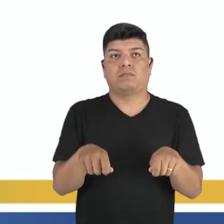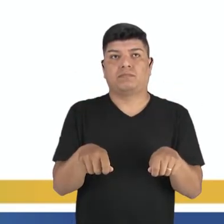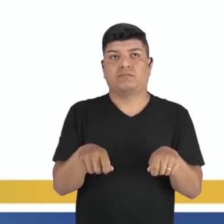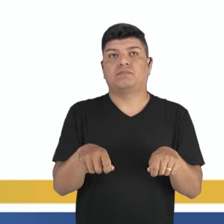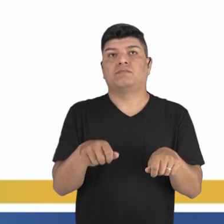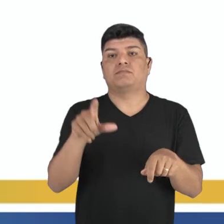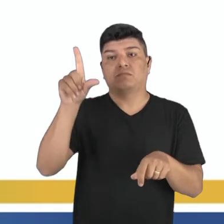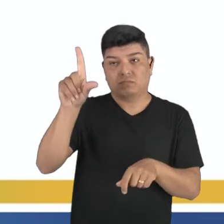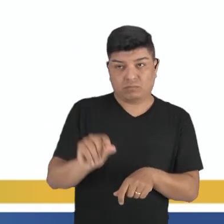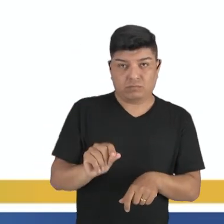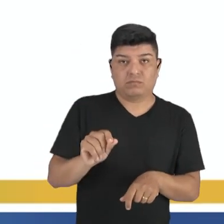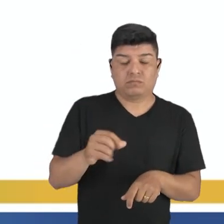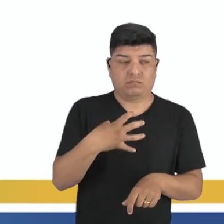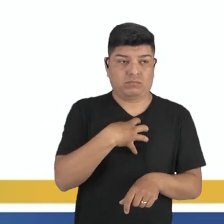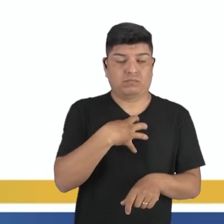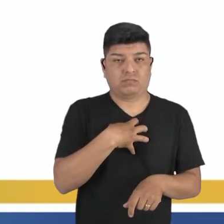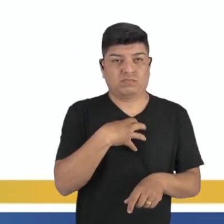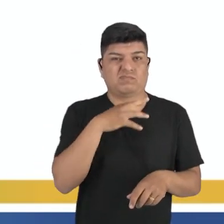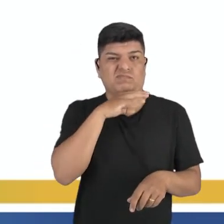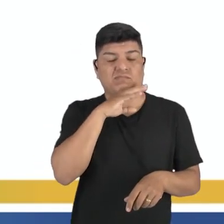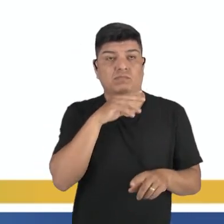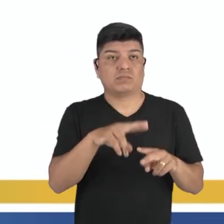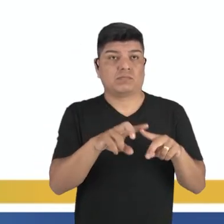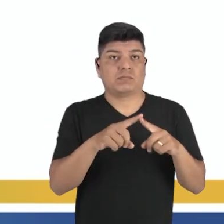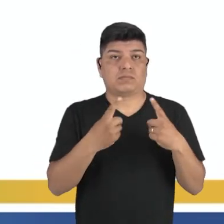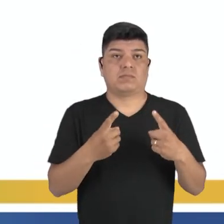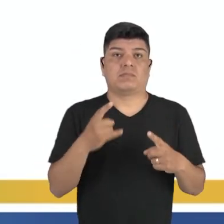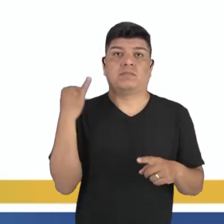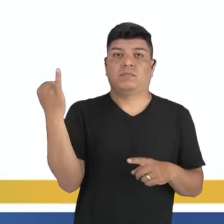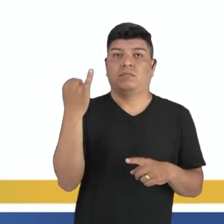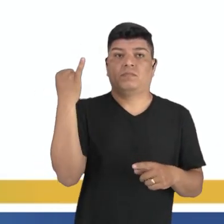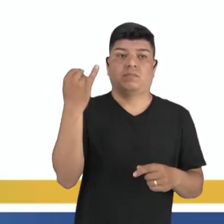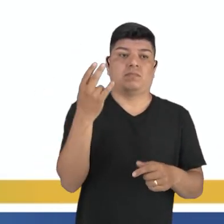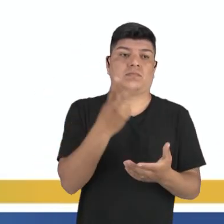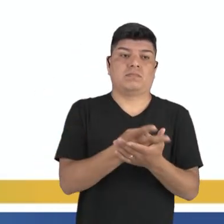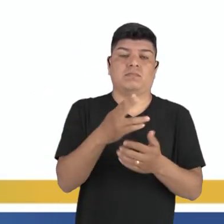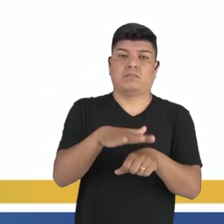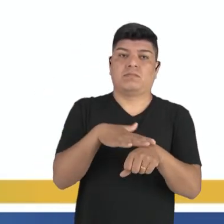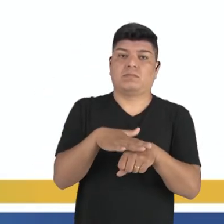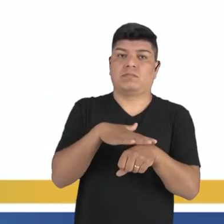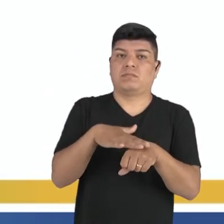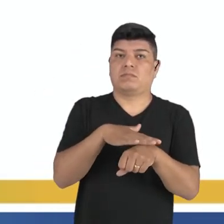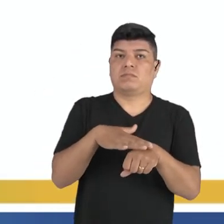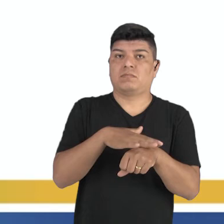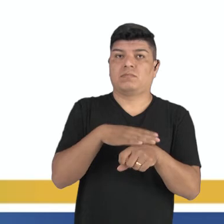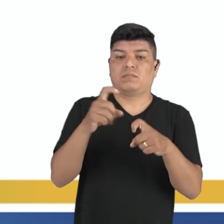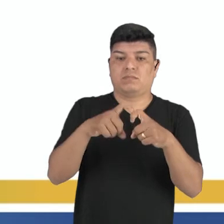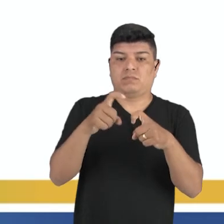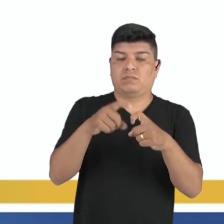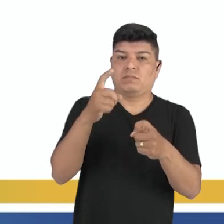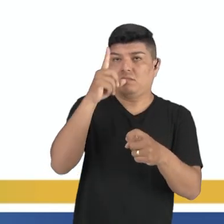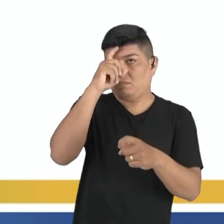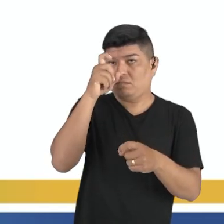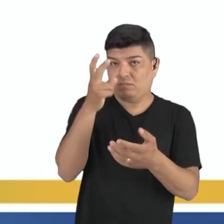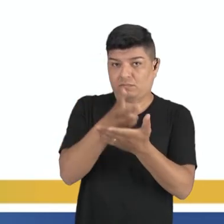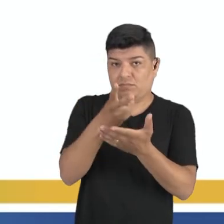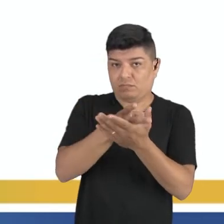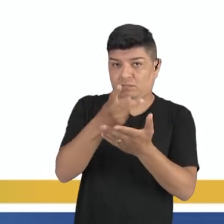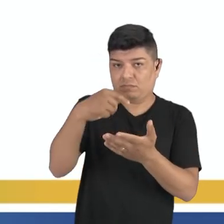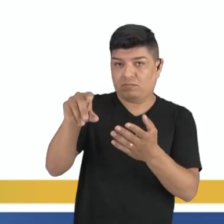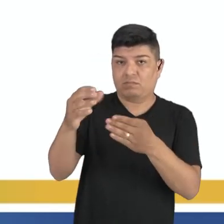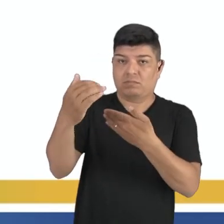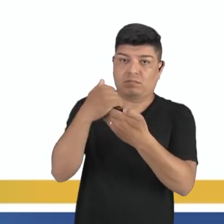considerável diminuição desse desconforto, né? No entanto, é importante que você sempre converse, que você sempre vá se consultar, você procure orientação médica,